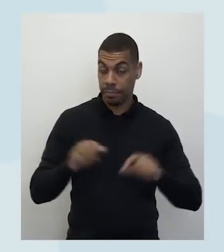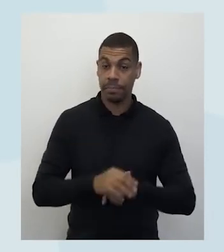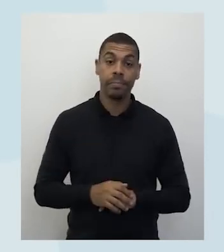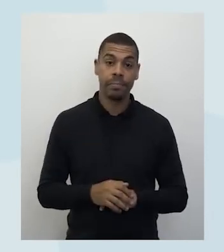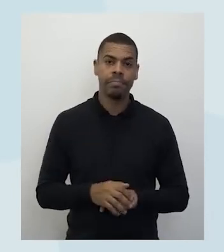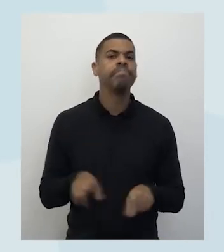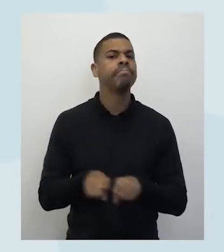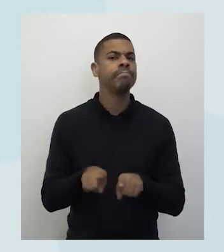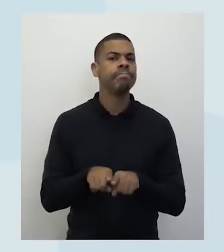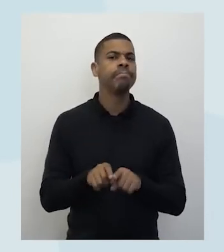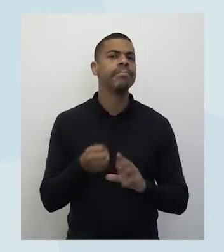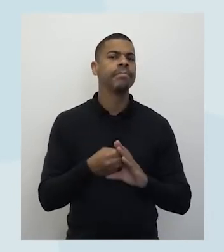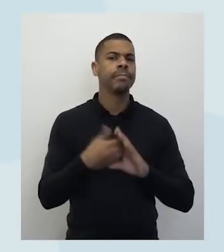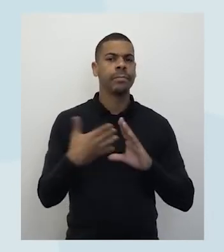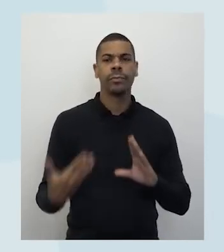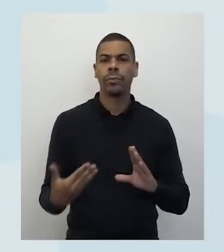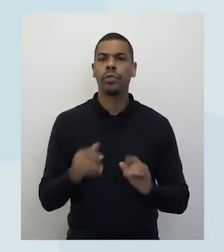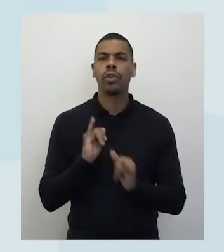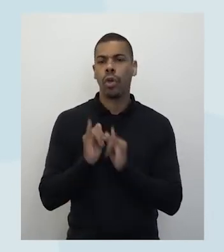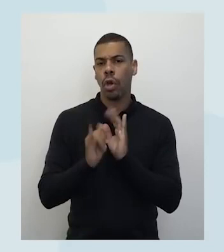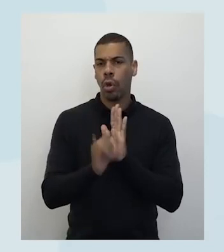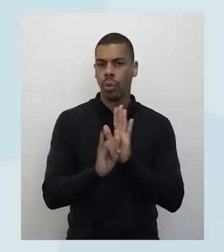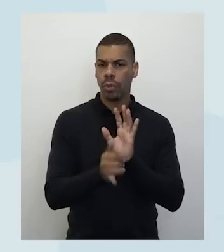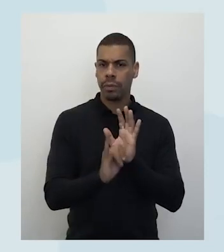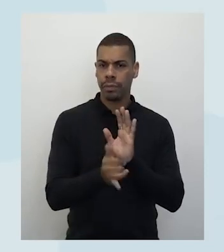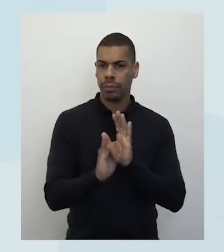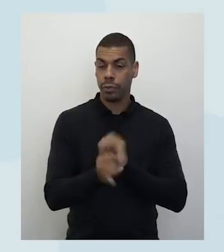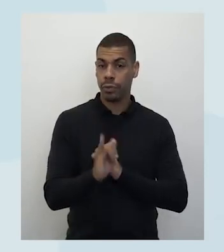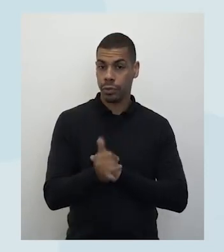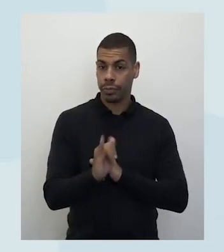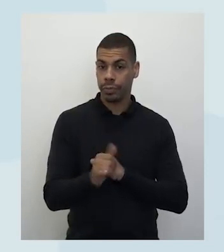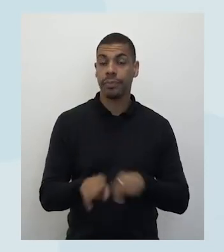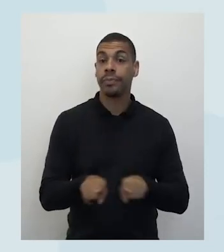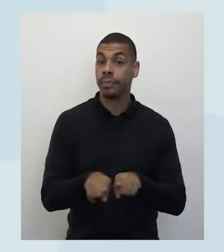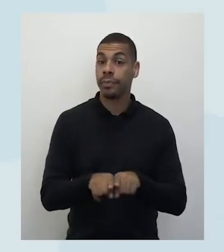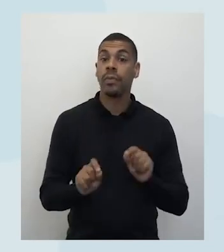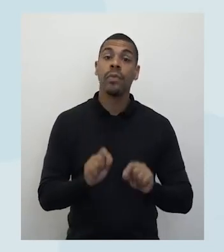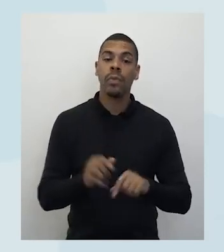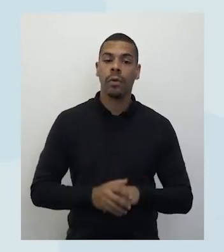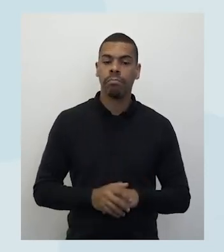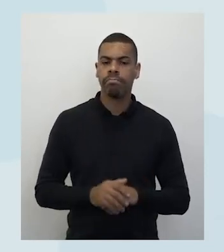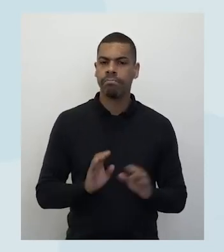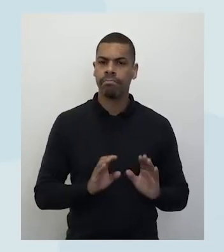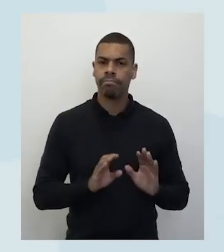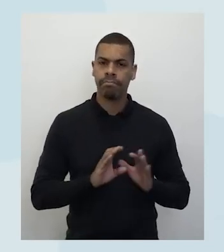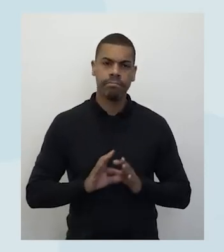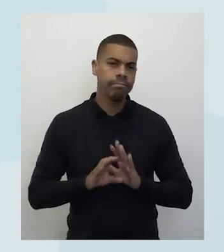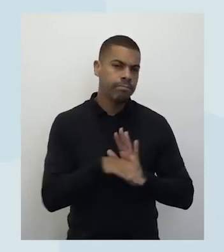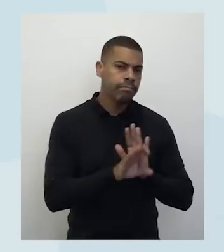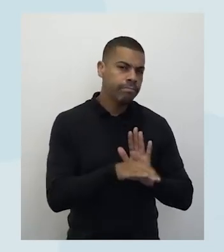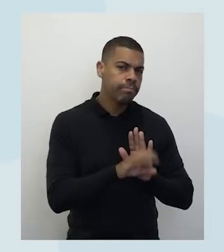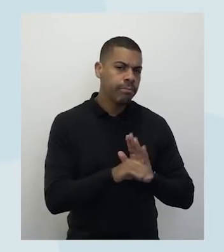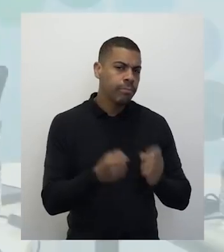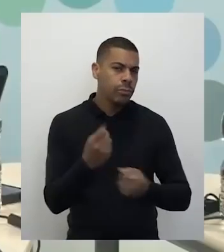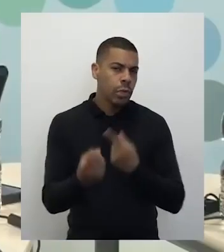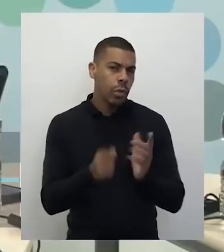Falamos um pouquinho das características de uma crônica e introduzimos aí a concordância nominal com um conceito e alguns exercícios. A